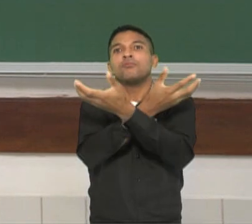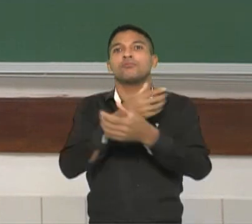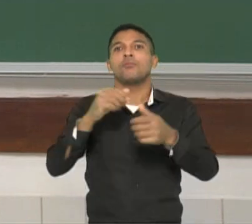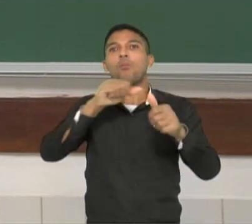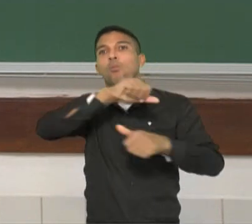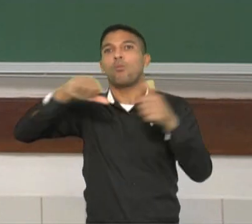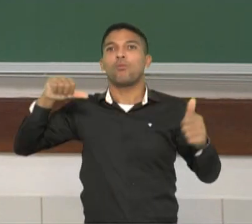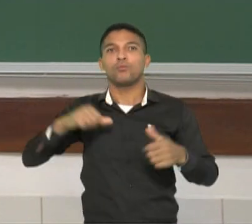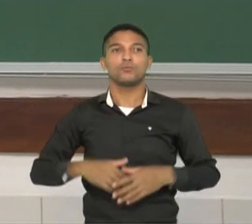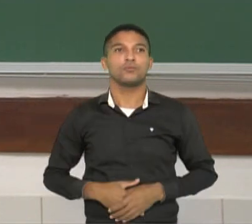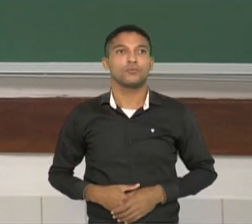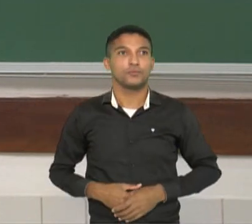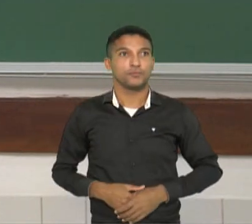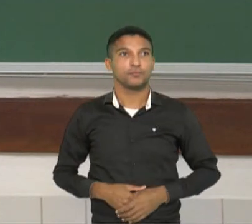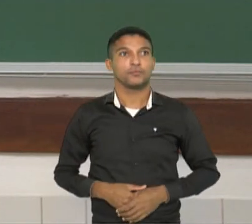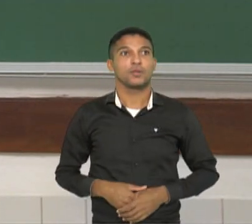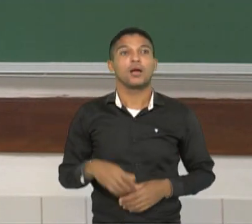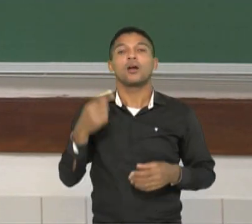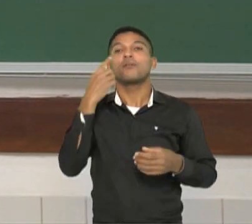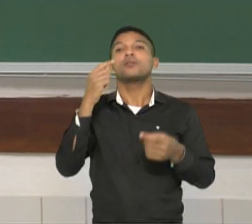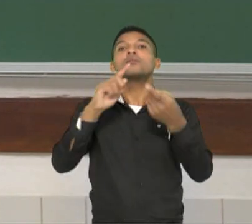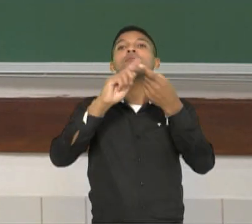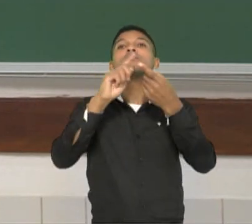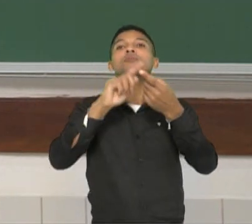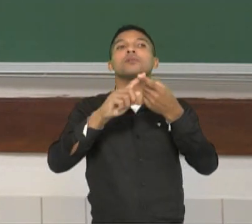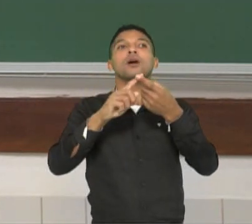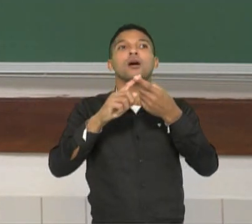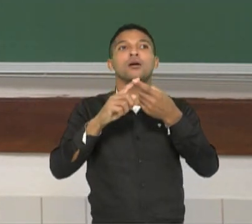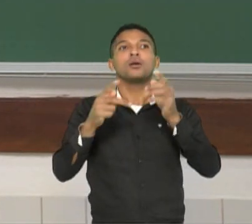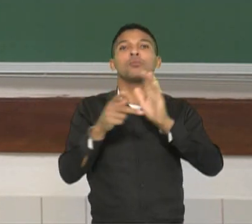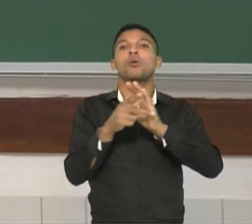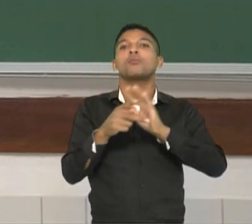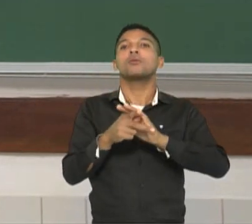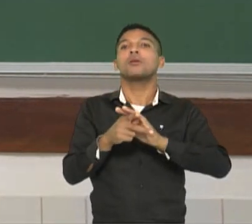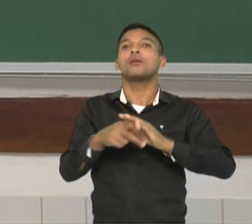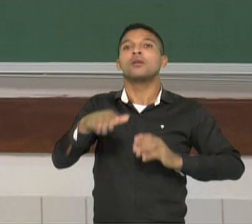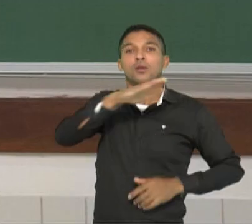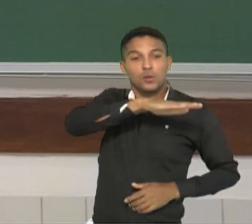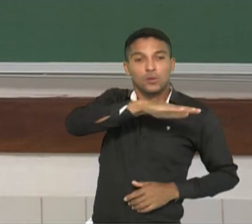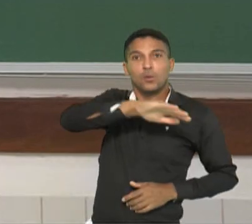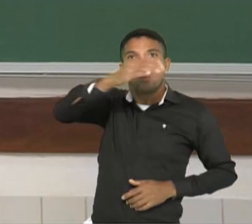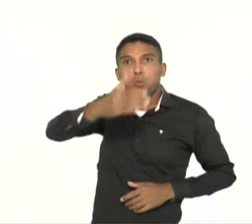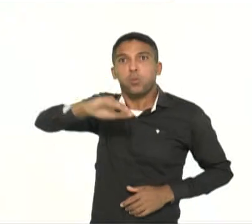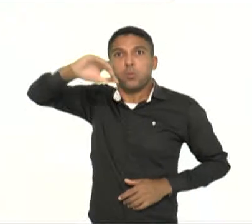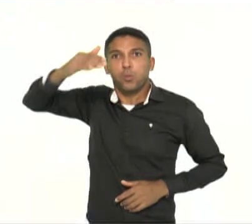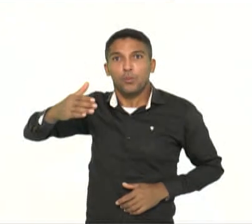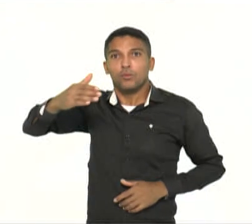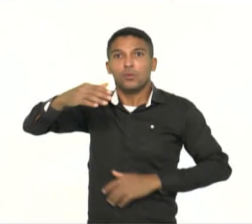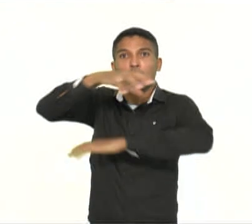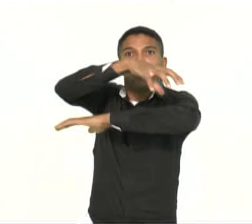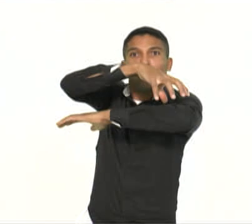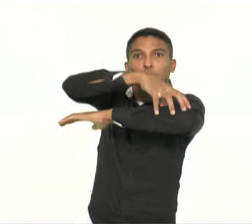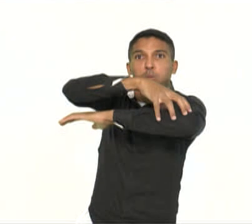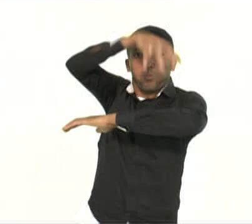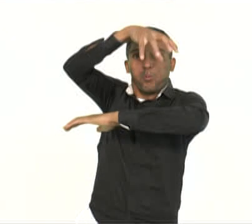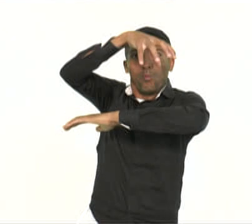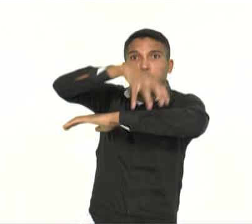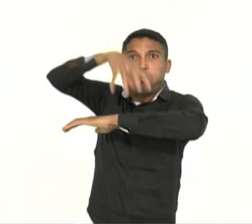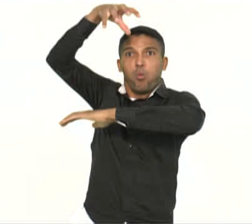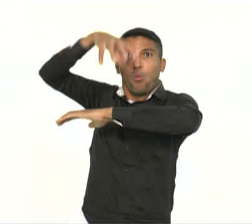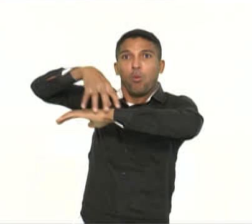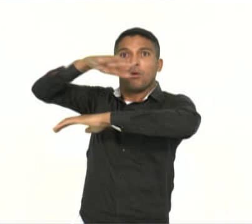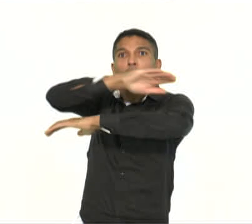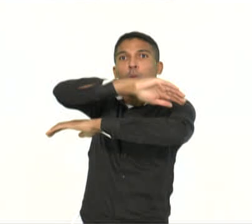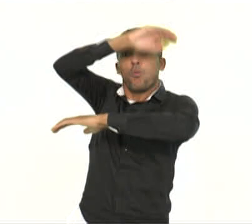Absaber. O primeiro deles aqui, é o domínio morfoclimático dos mares de morros. Olha ali na tela, esse domínio estende-se por